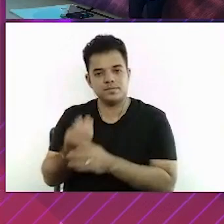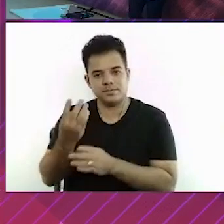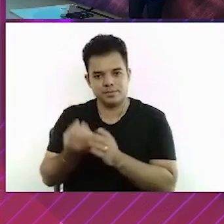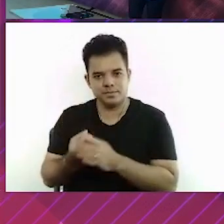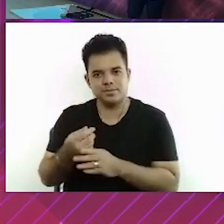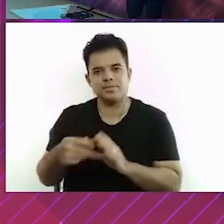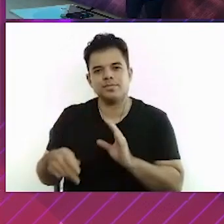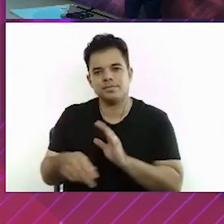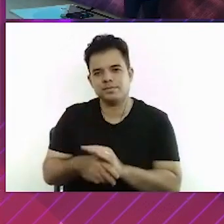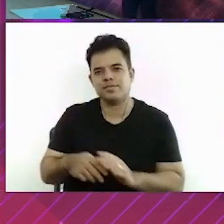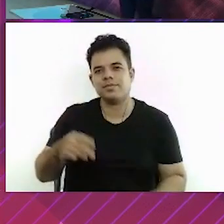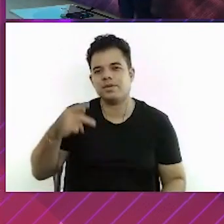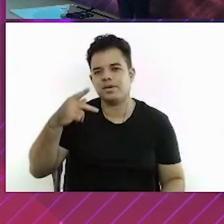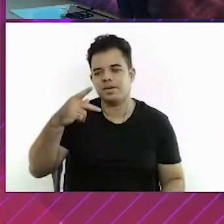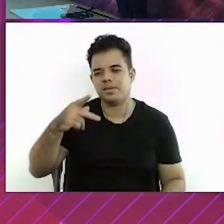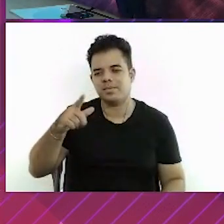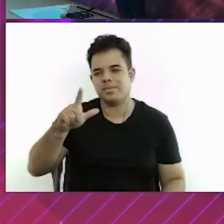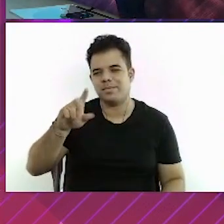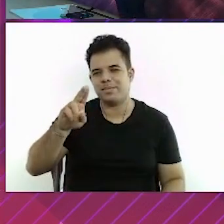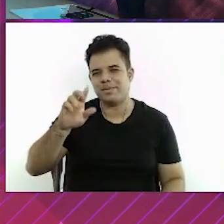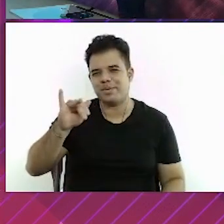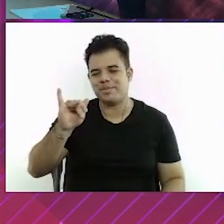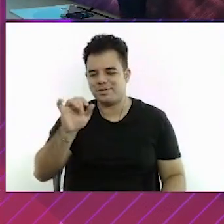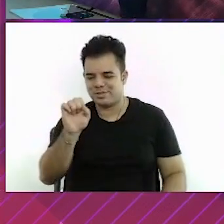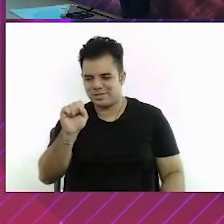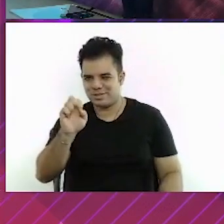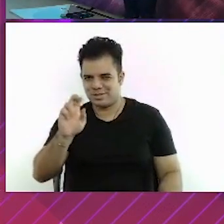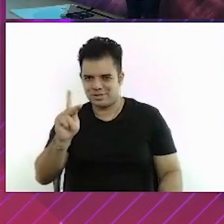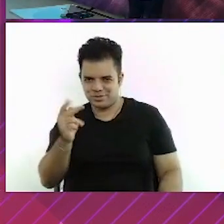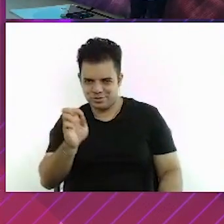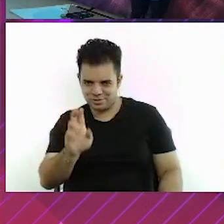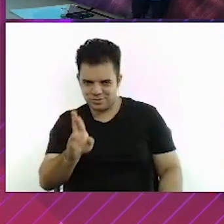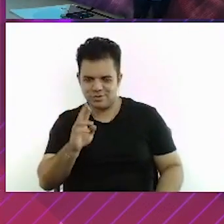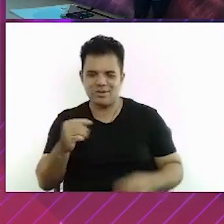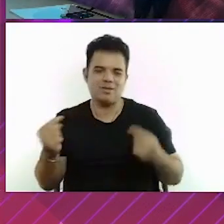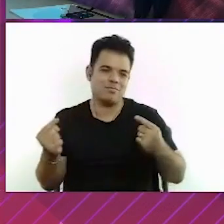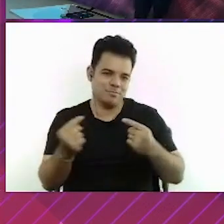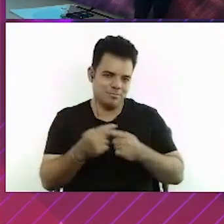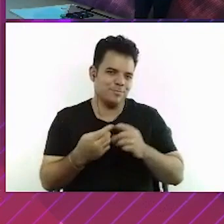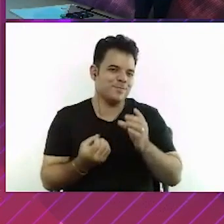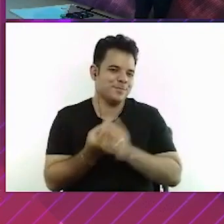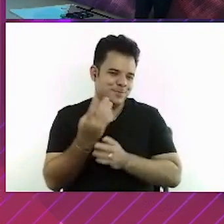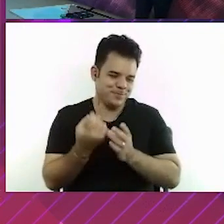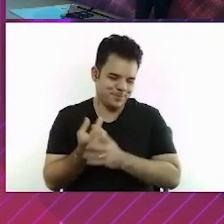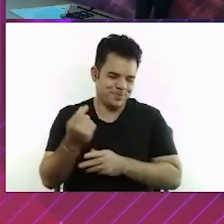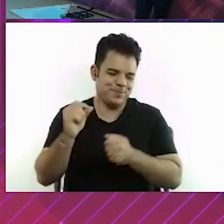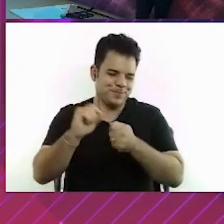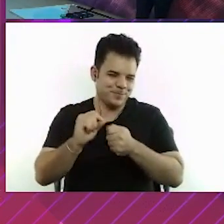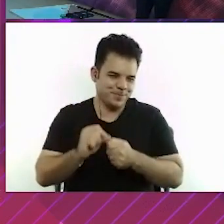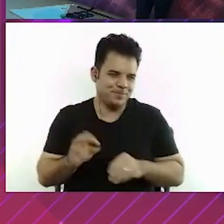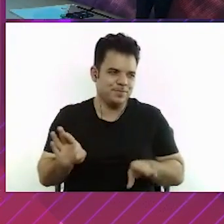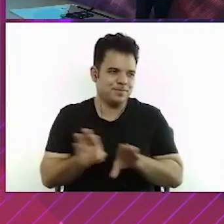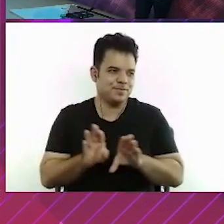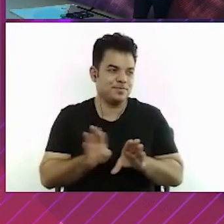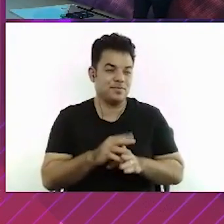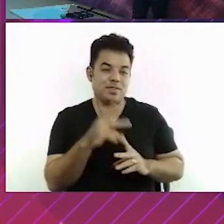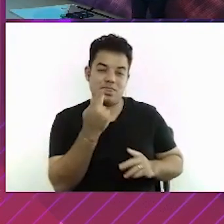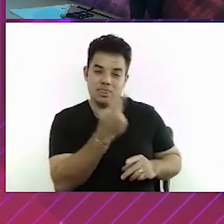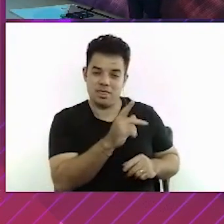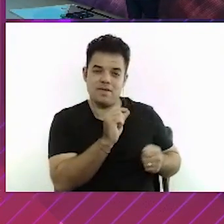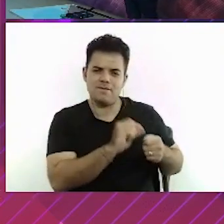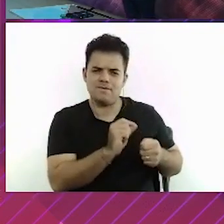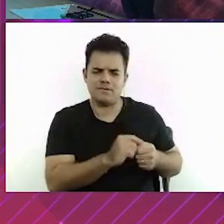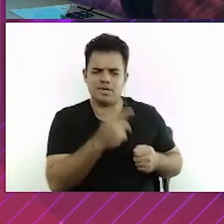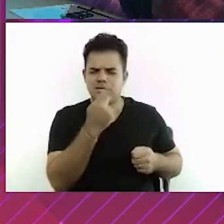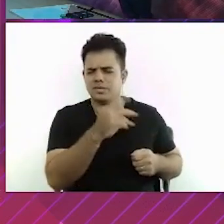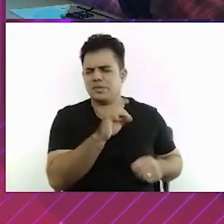coisa que produtor, mas desculpa. O produtor envia a mensagem associada àquela routing key e o RabbitMQ faz o resto da mágica.